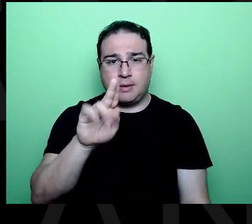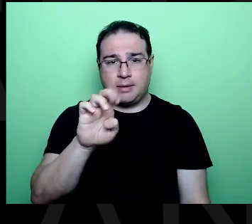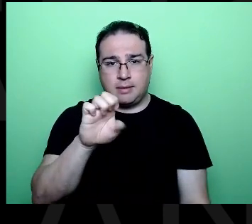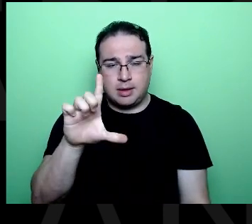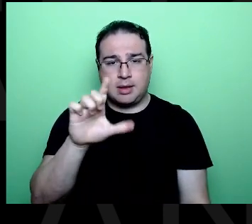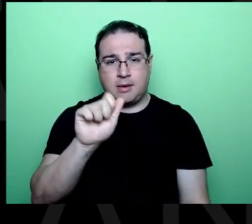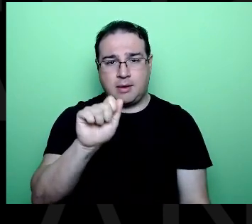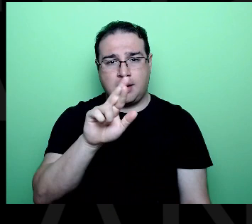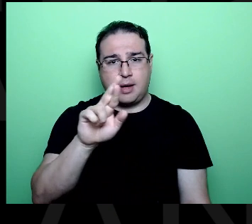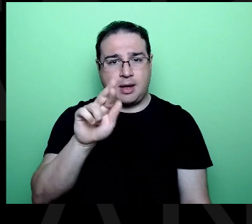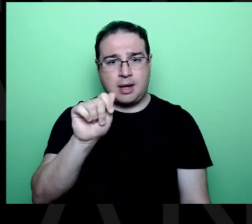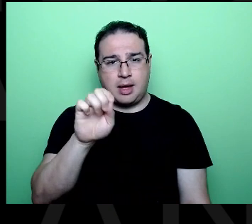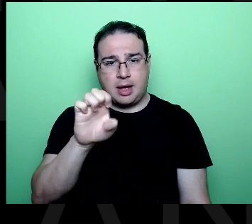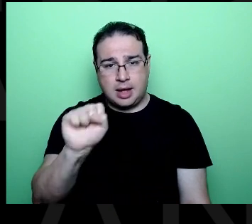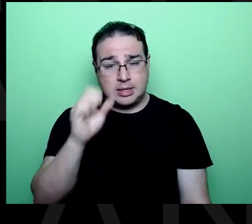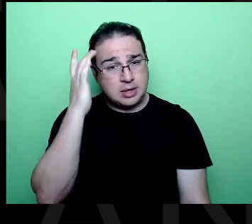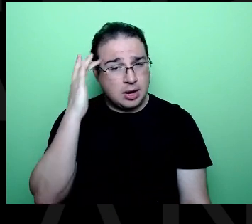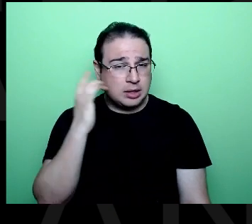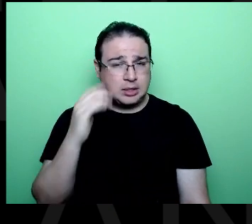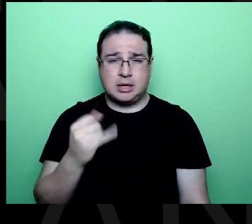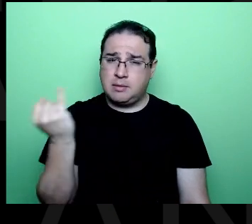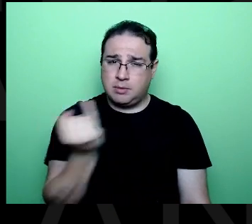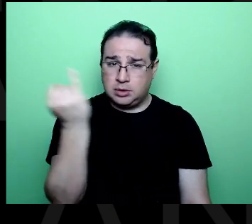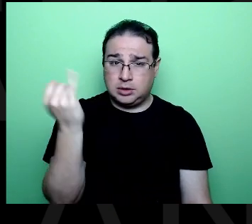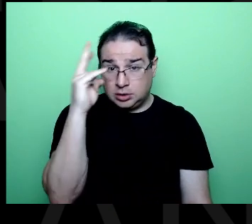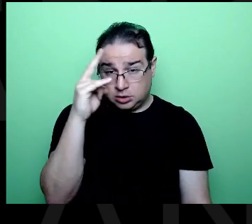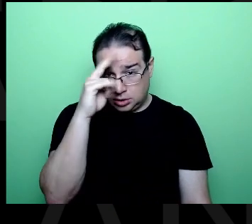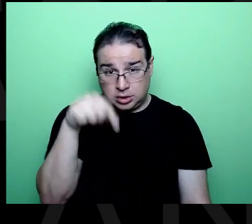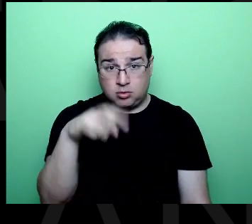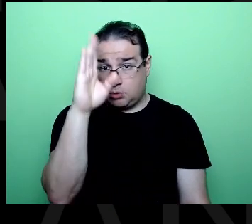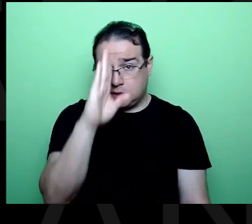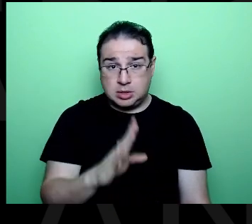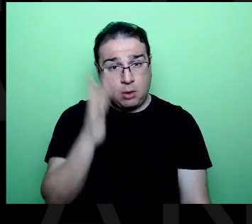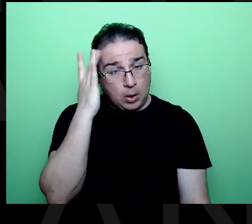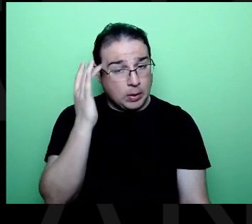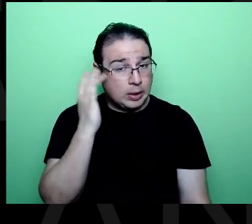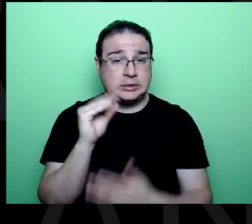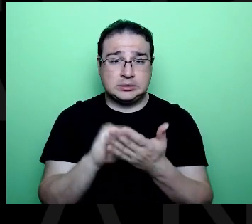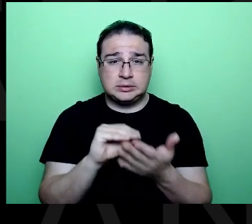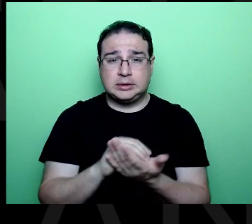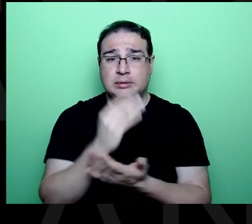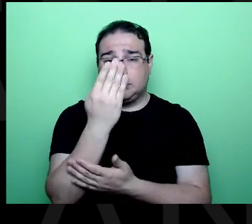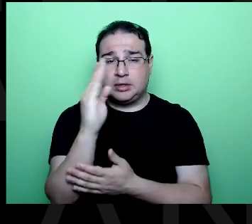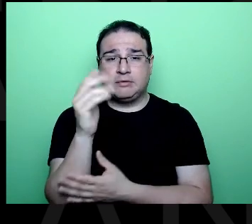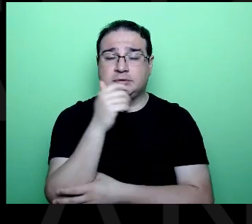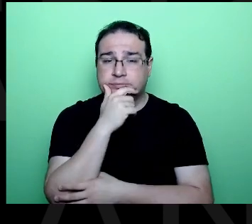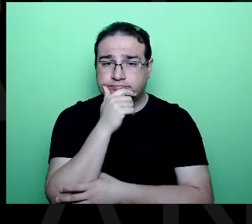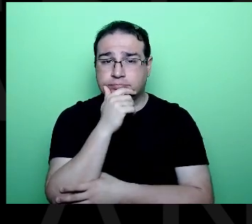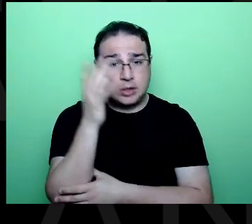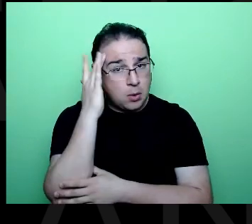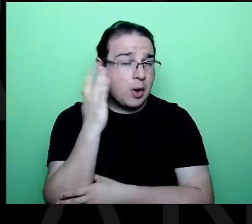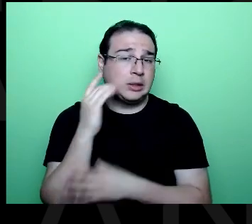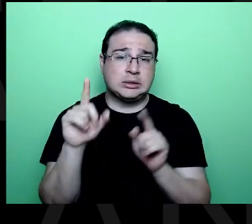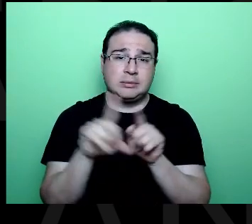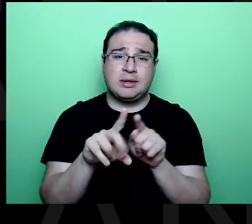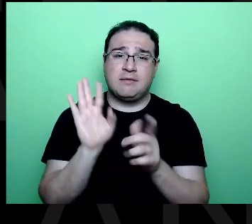acho o Miguel Arraes uma lacuna. É um cara muito importante na história do Brasil e não tem biografia dele. E acho